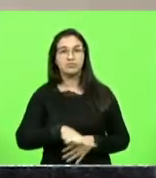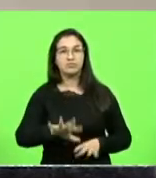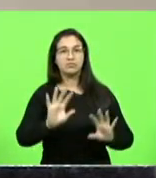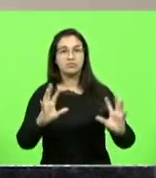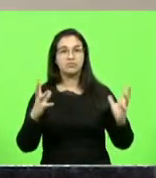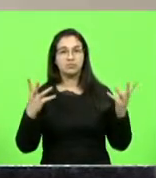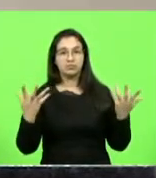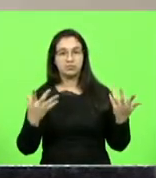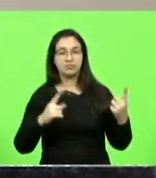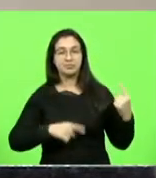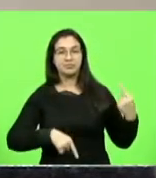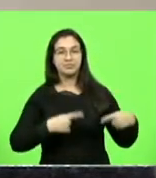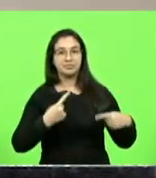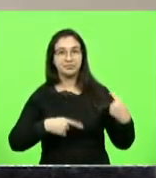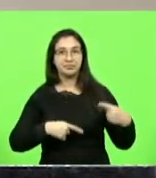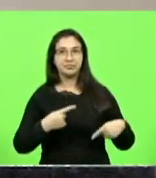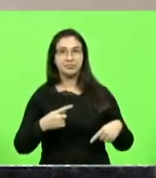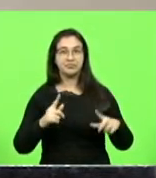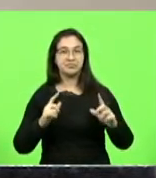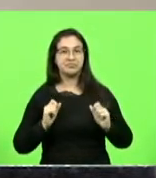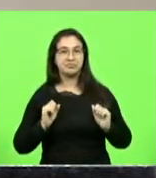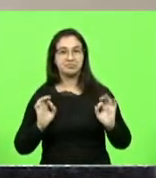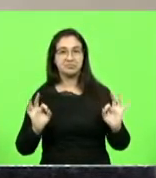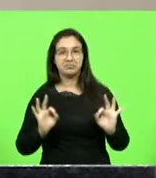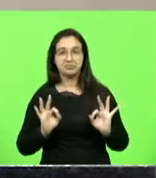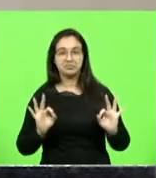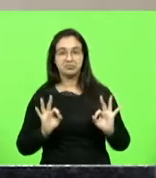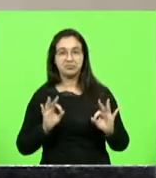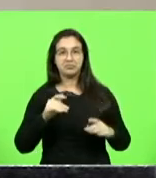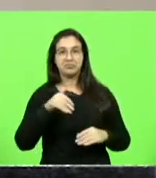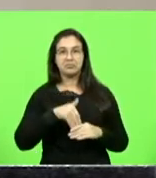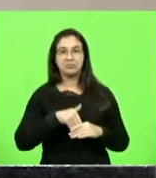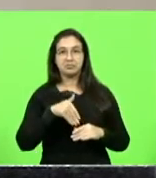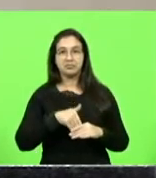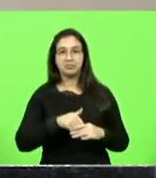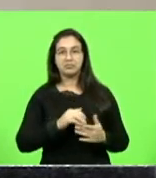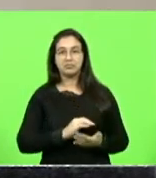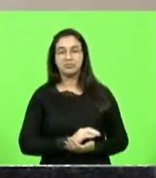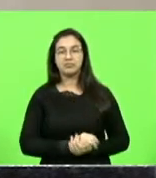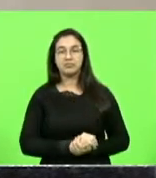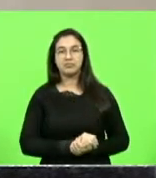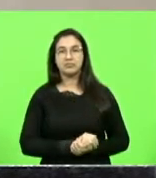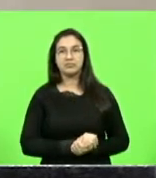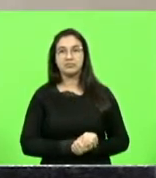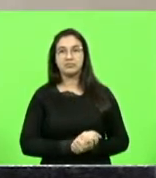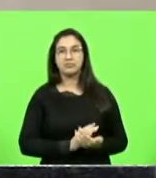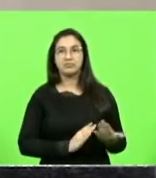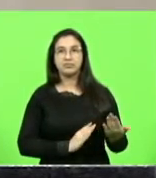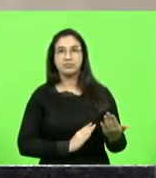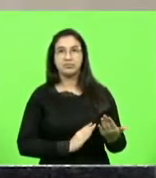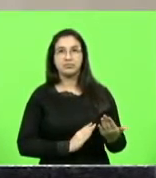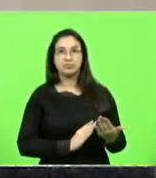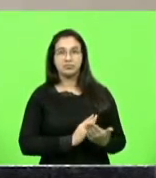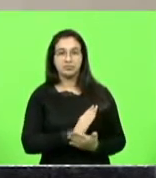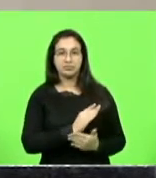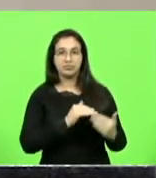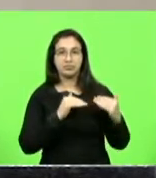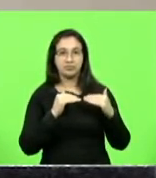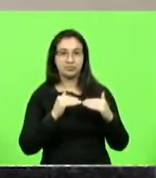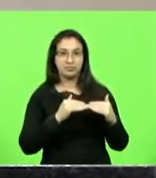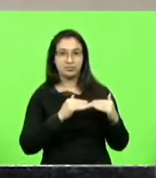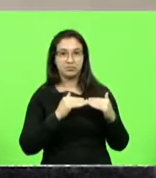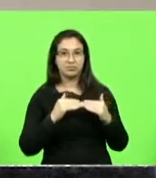discussão. Não havendo quem queira discutir, em votação. Deputados que aprovam, permaneçam como se encontra. Aprovado